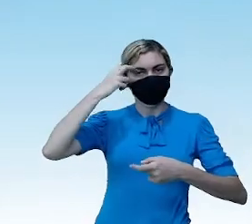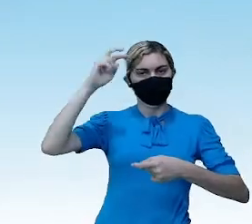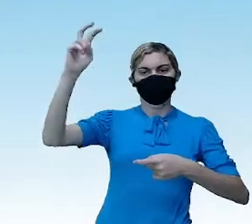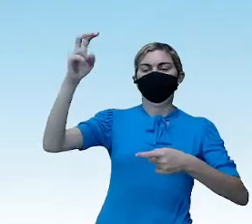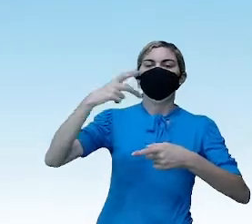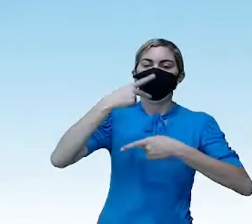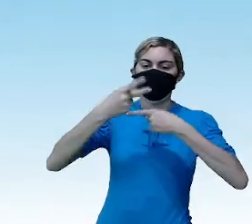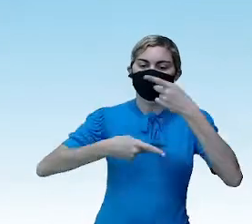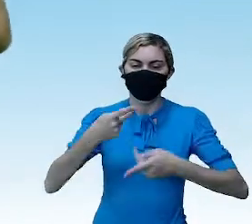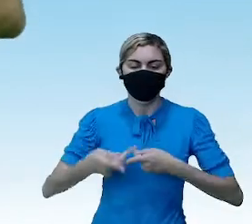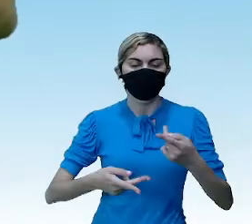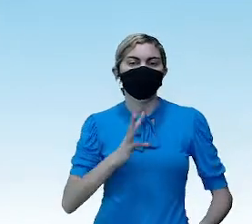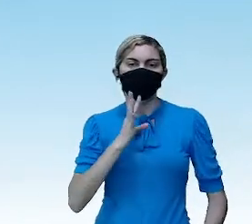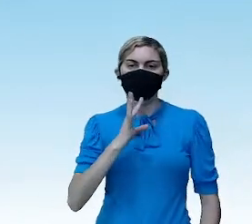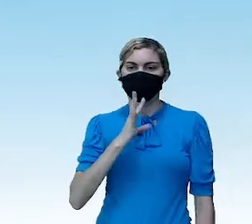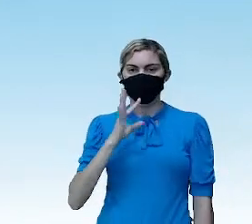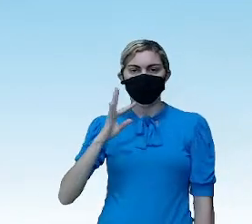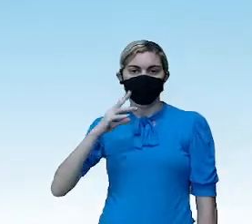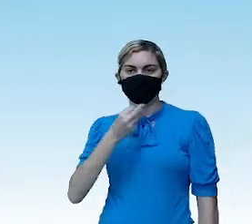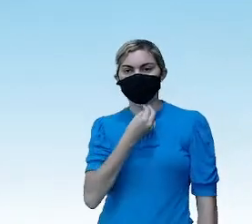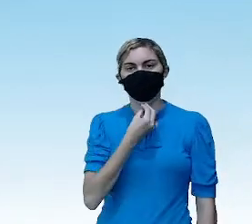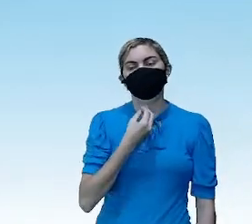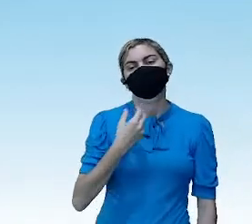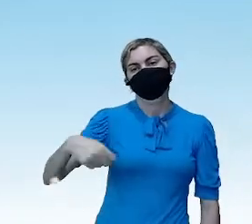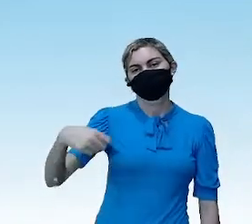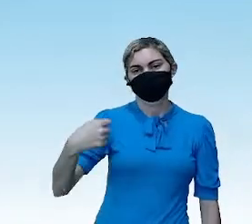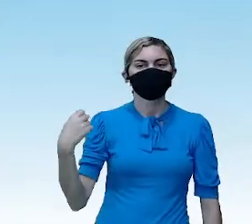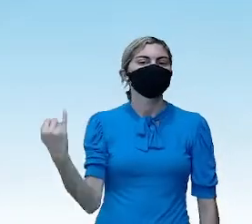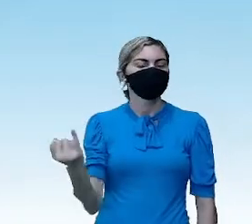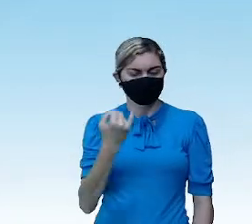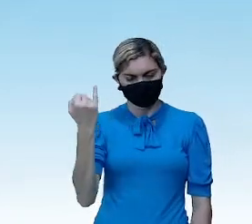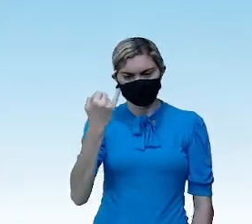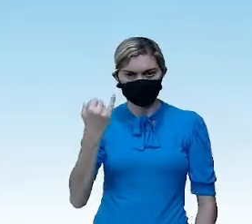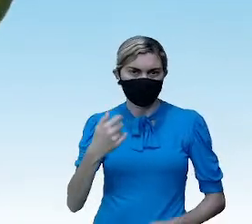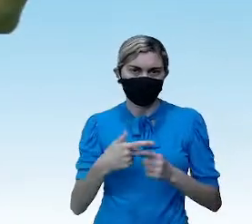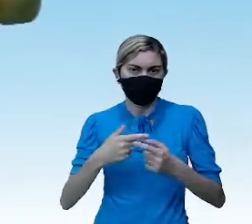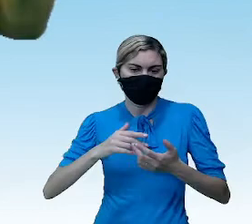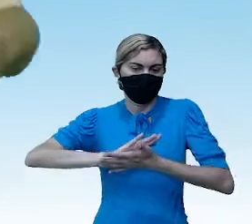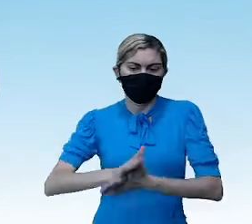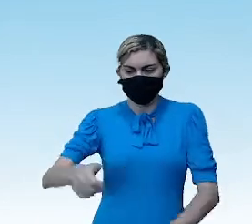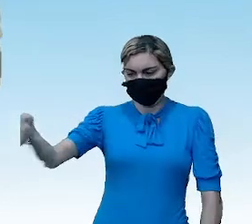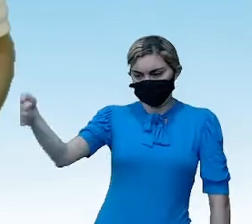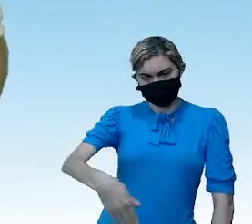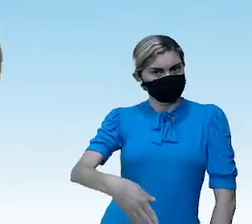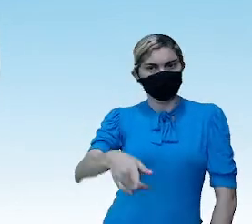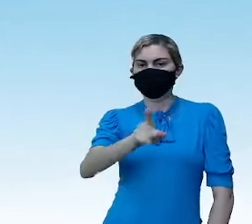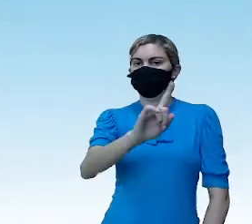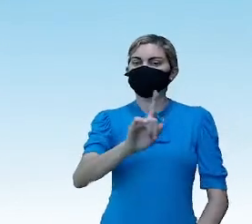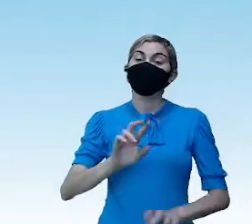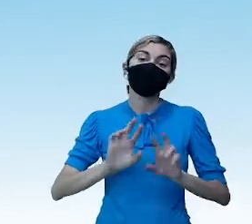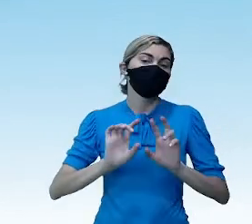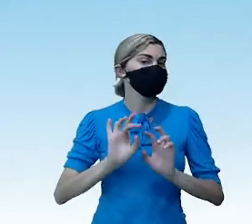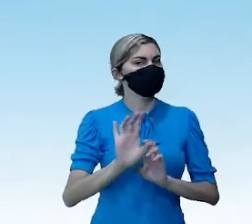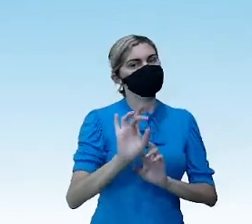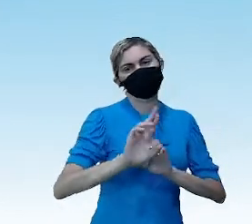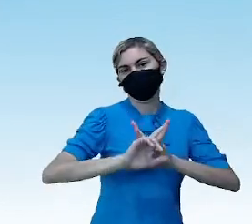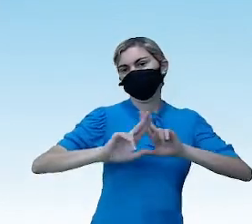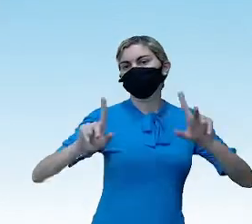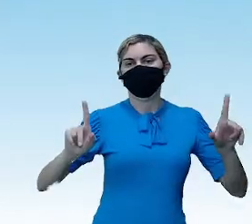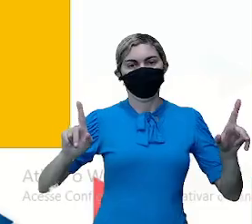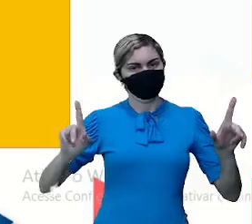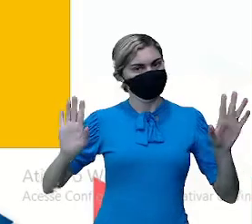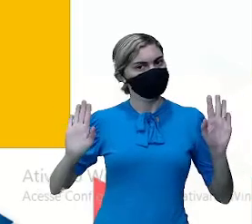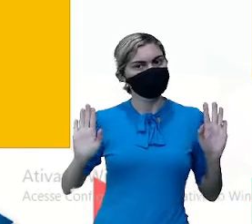é importante conhecer. E isso não quer dizer que é uma cultura inferior, apenas diferente da nossa. E olha aí na